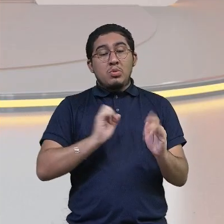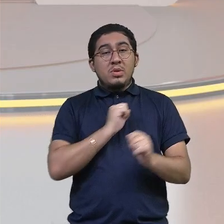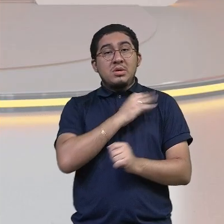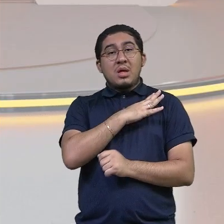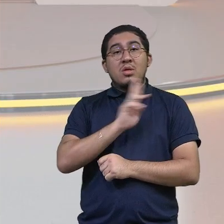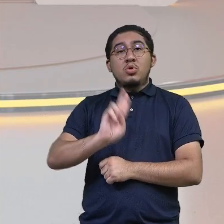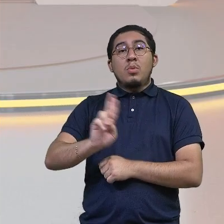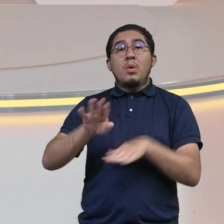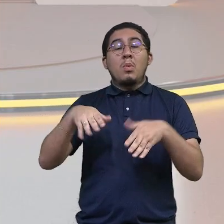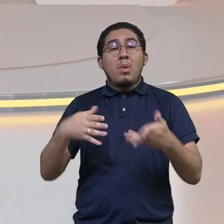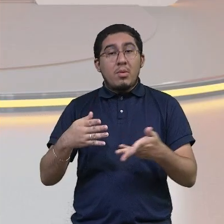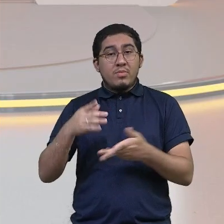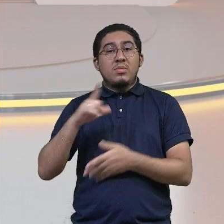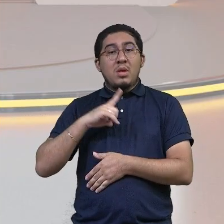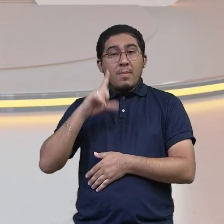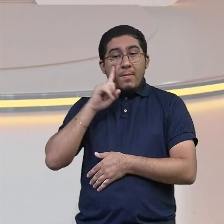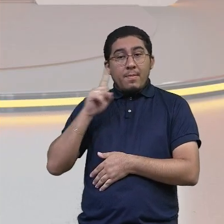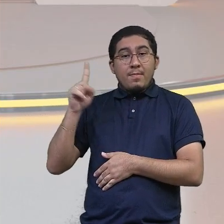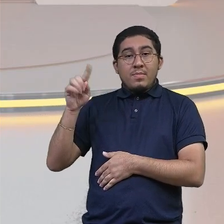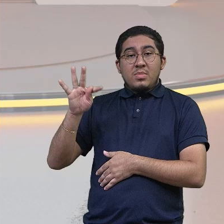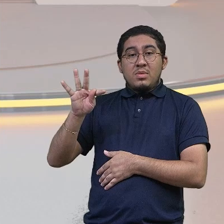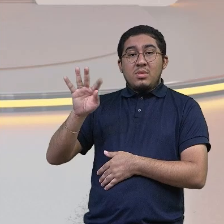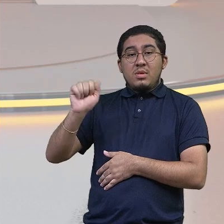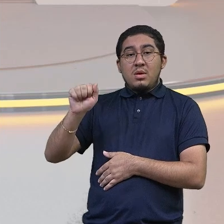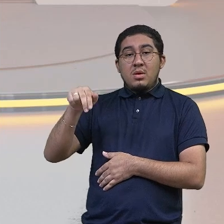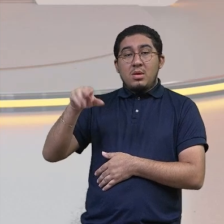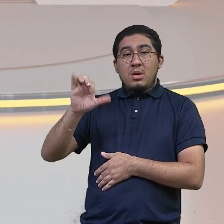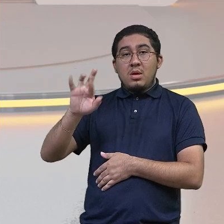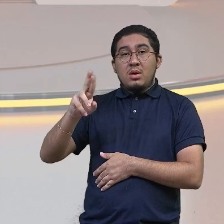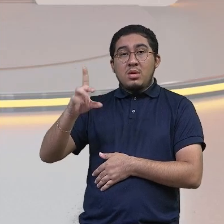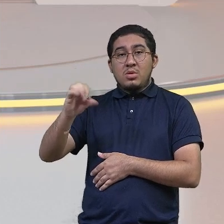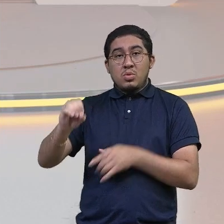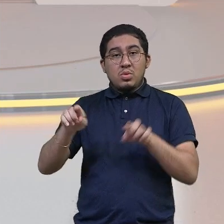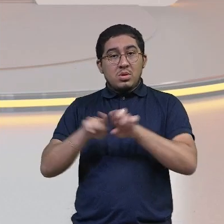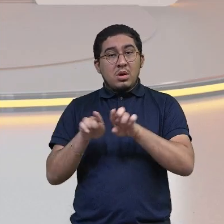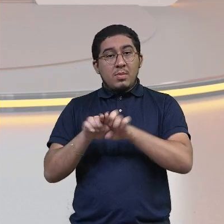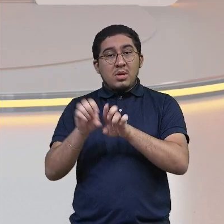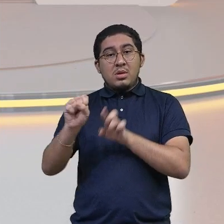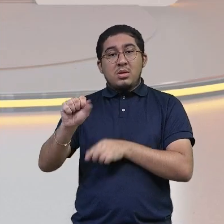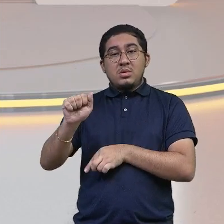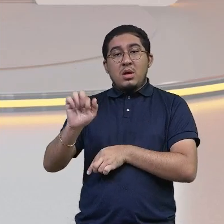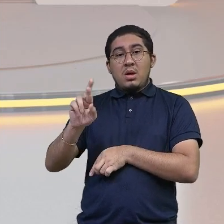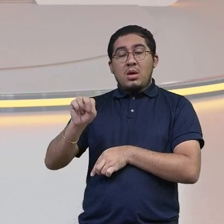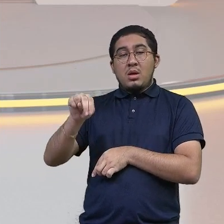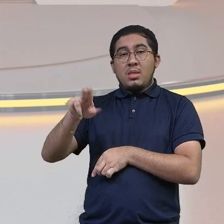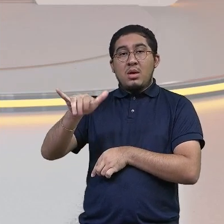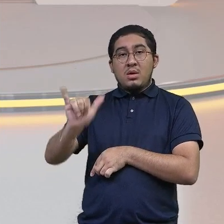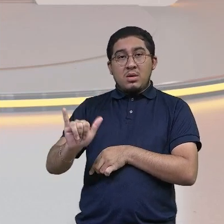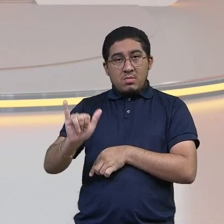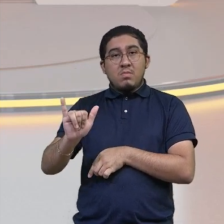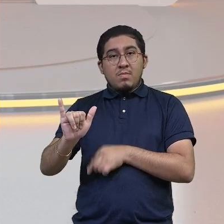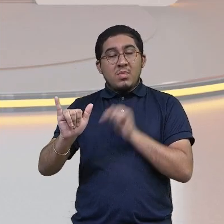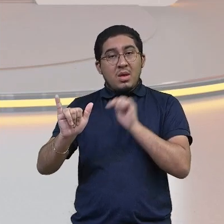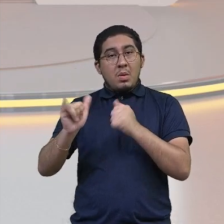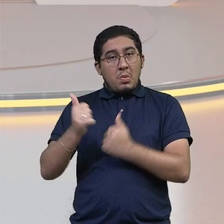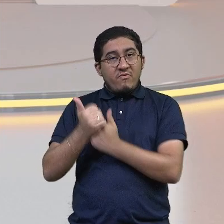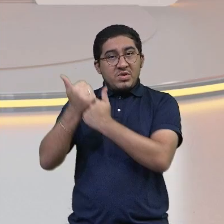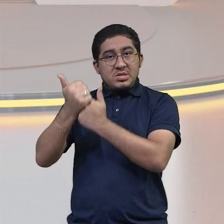quem? Ali, ó, nós temos o Tancredo Neves e Sarney. Então, o Tancredo Neves era o presidente e Sarney era o